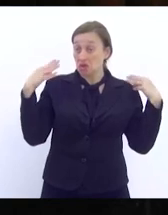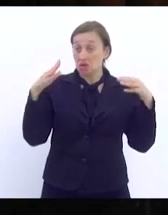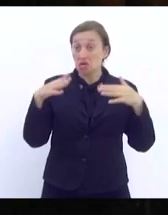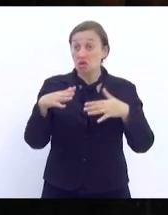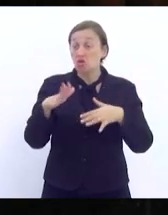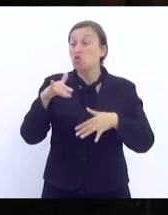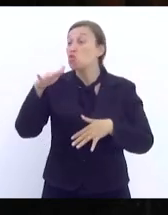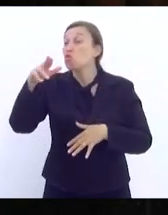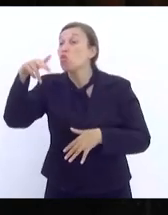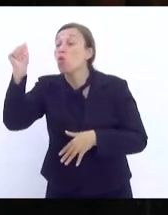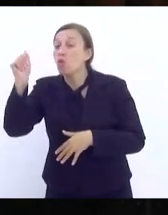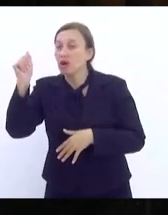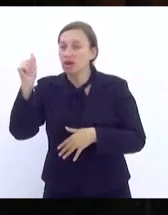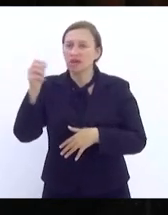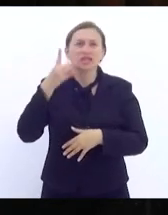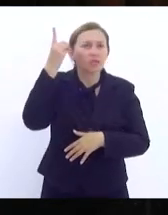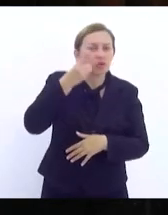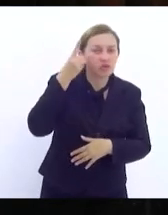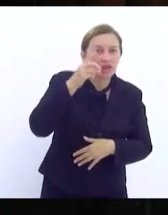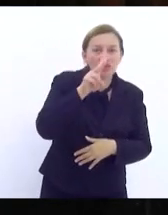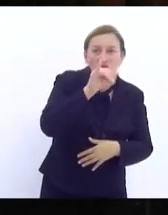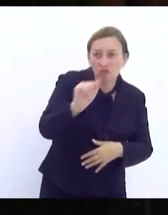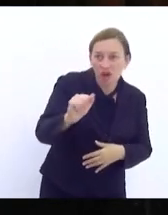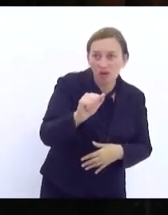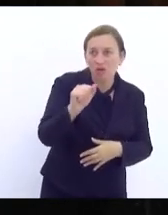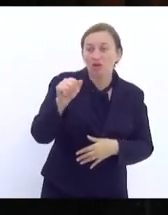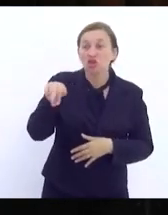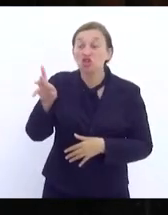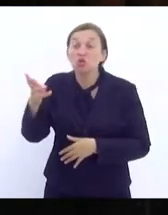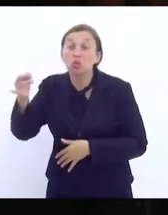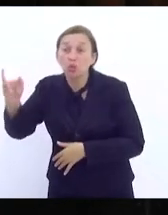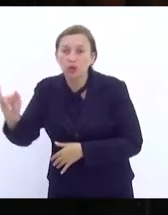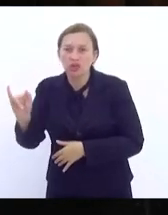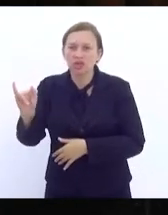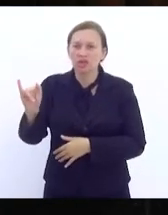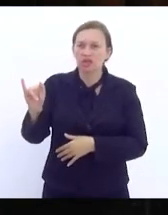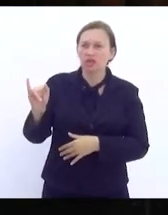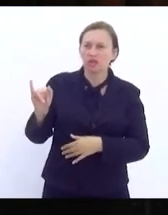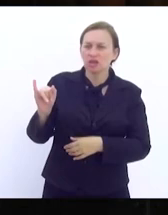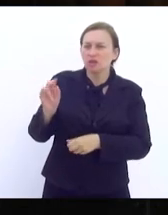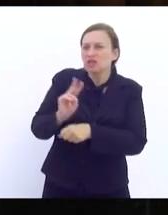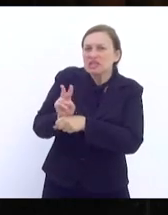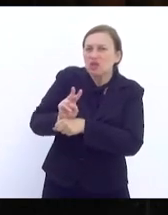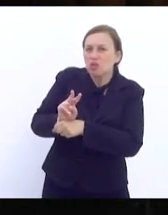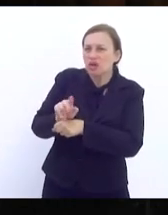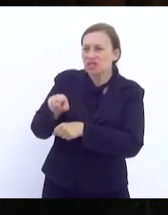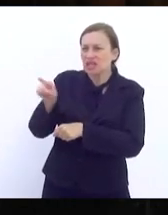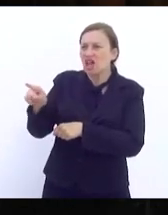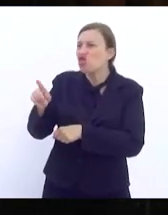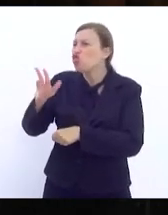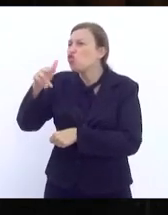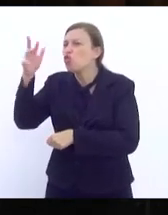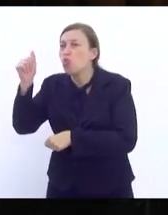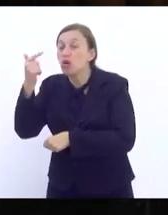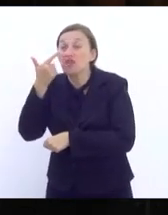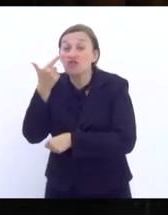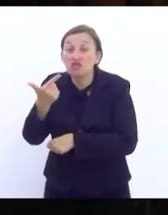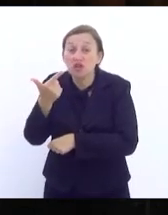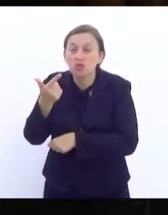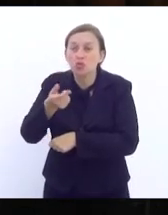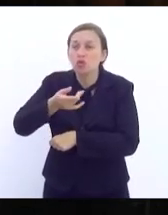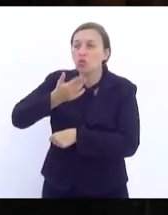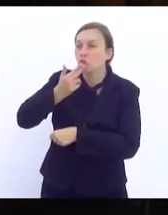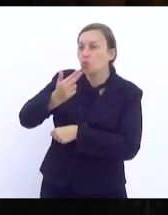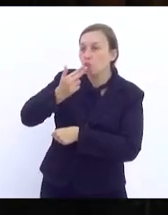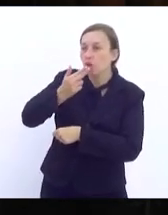Valdecir Deputado Yuri a guarda marítima a guarda da autoridade portuária do Rio de Janeiro nunca pegou um maço de cigarro